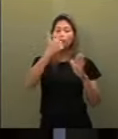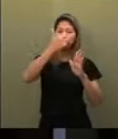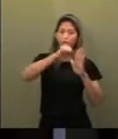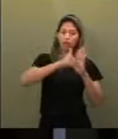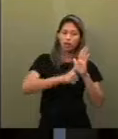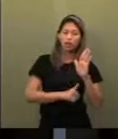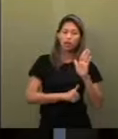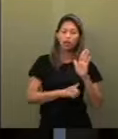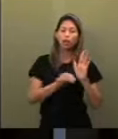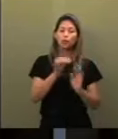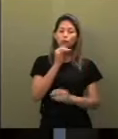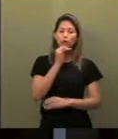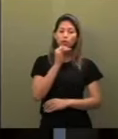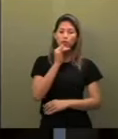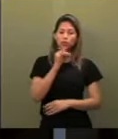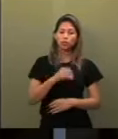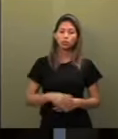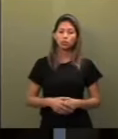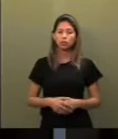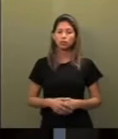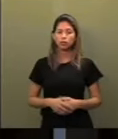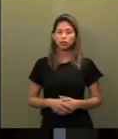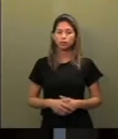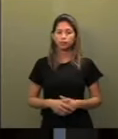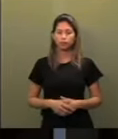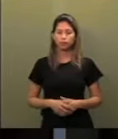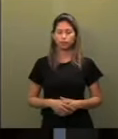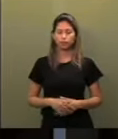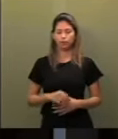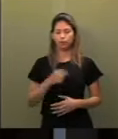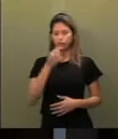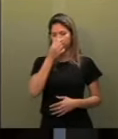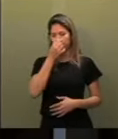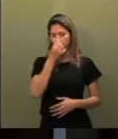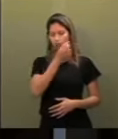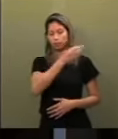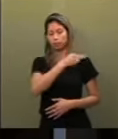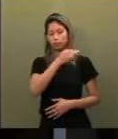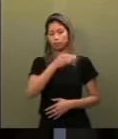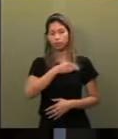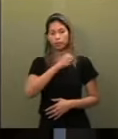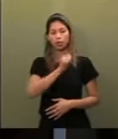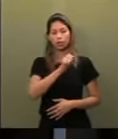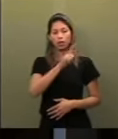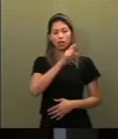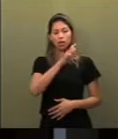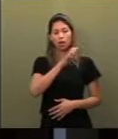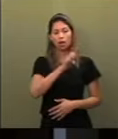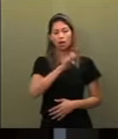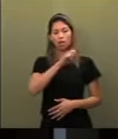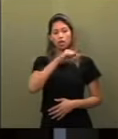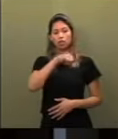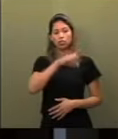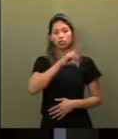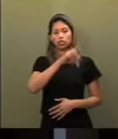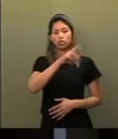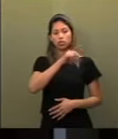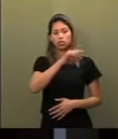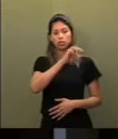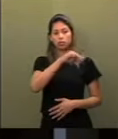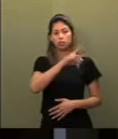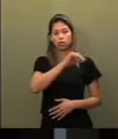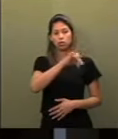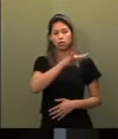Por exemplo, o ministro Alexandre de Moraes, no mesmo inquérito, ele